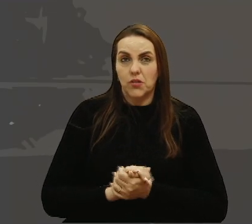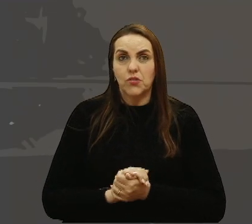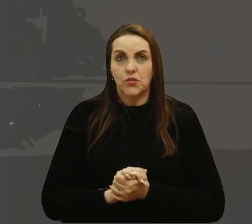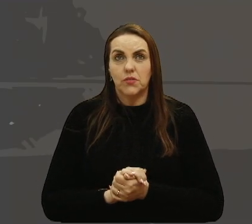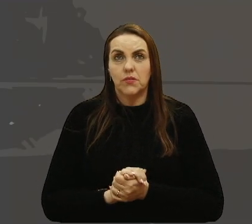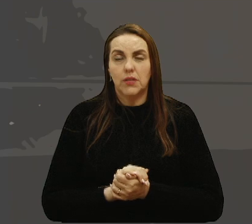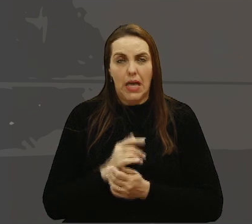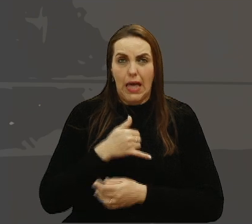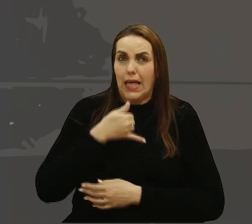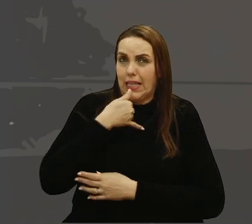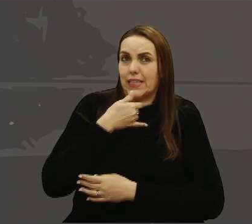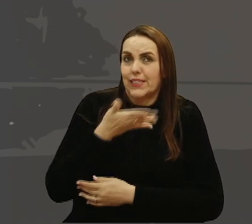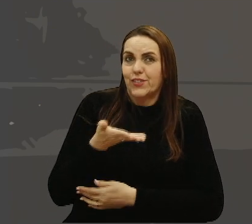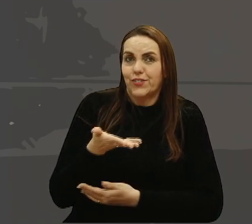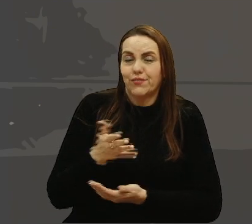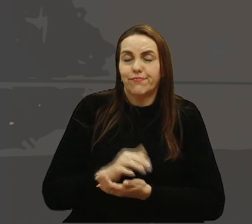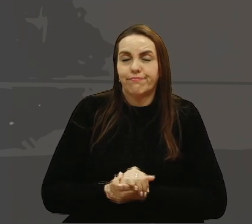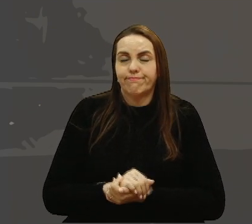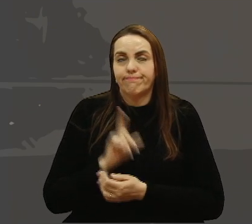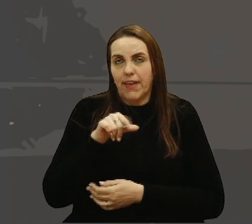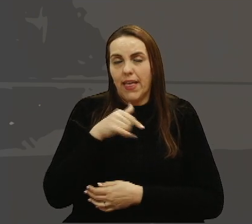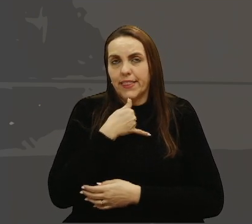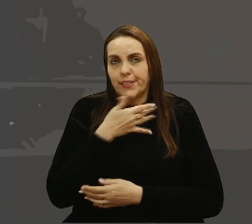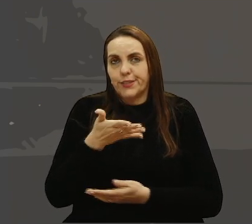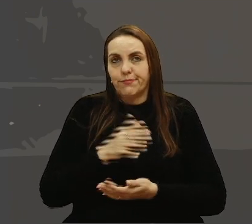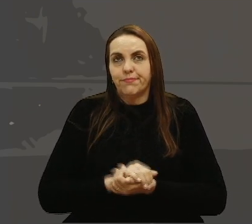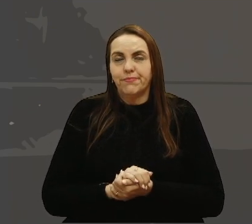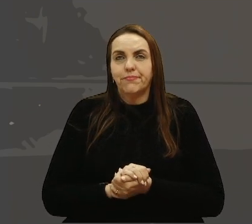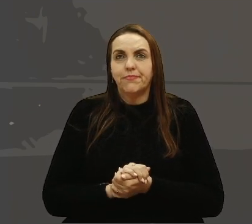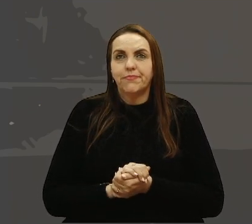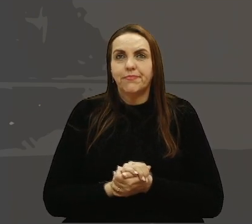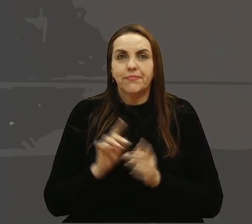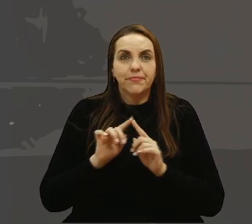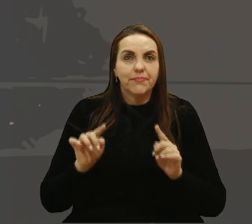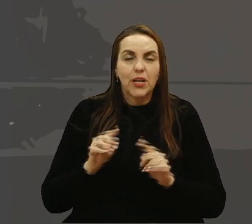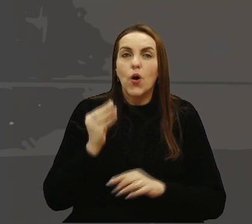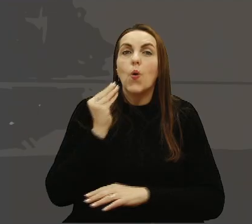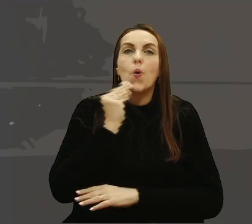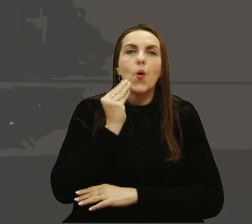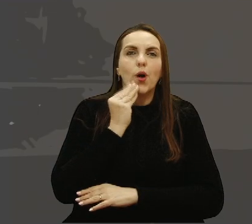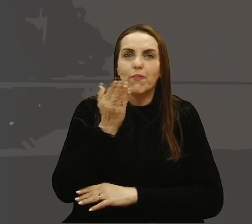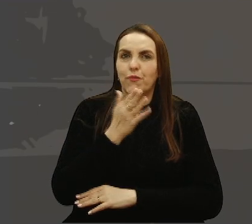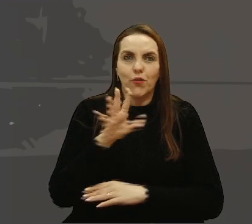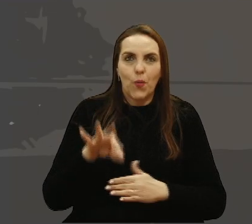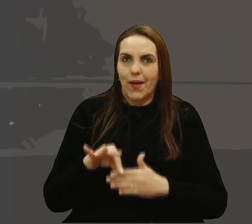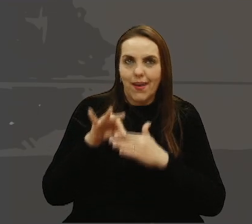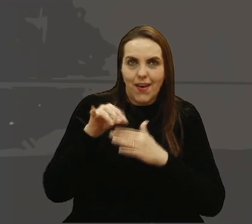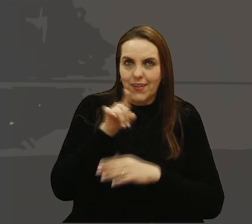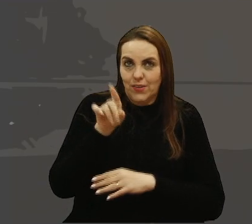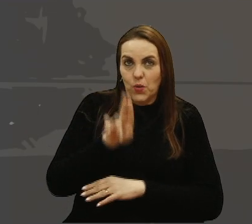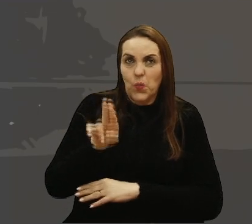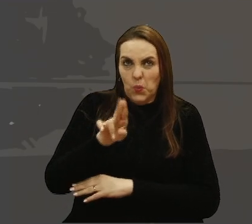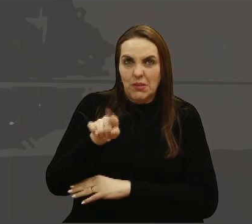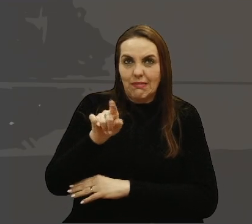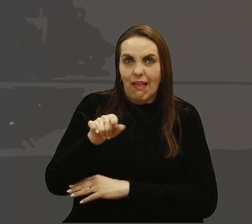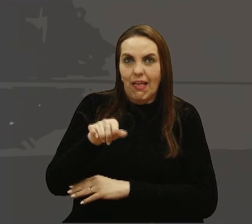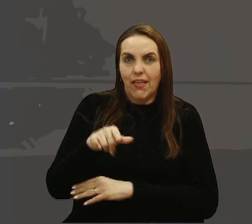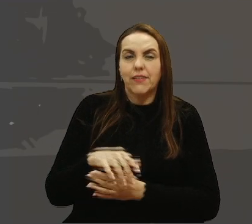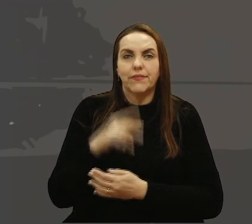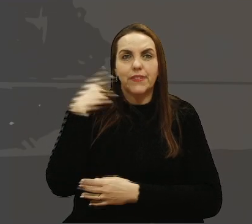É triste. É triste. E aí, claro que obviamente essa não é a carne que o senhor consome, né, vereador? Mas vamos